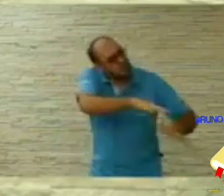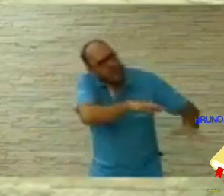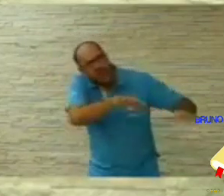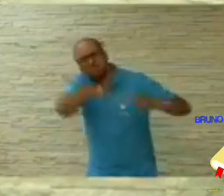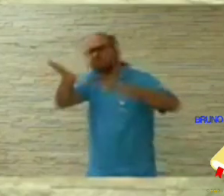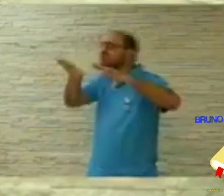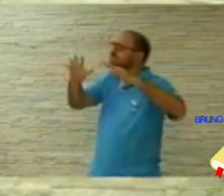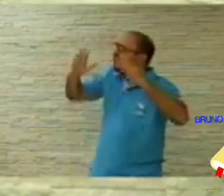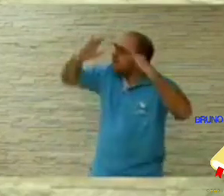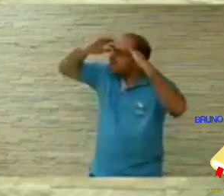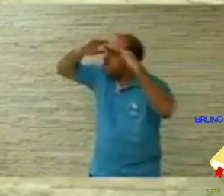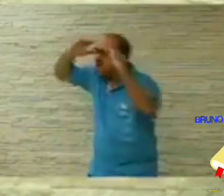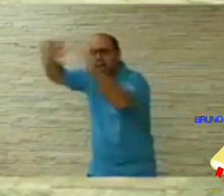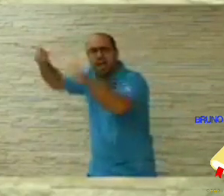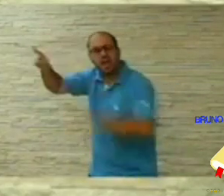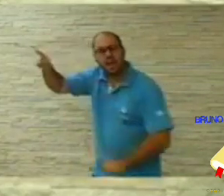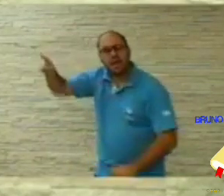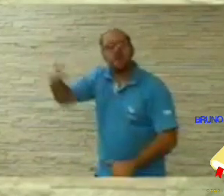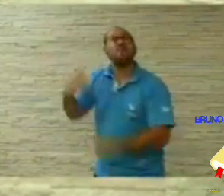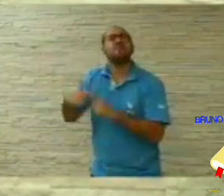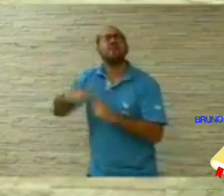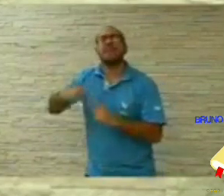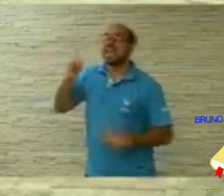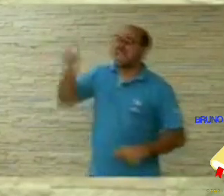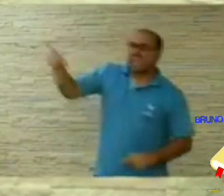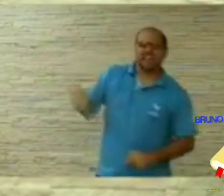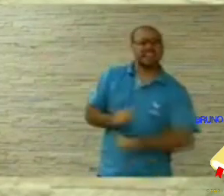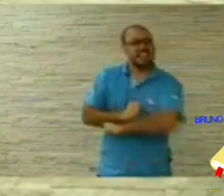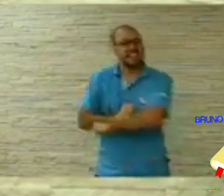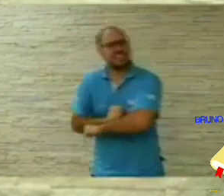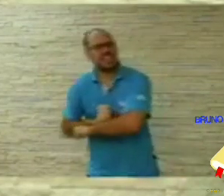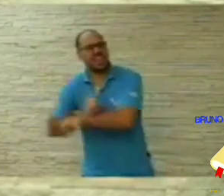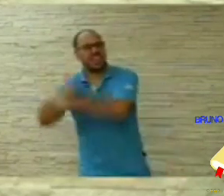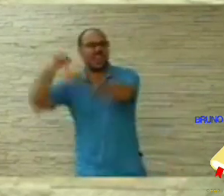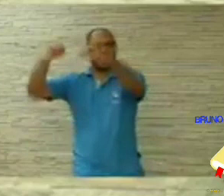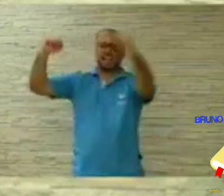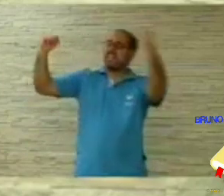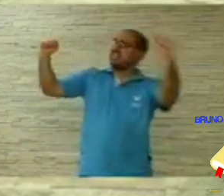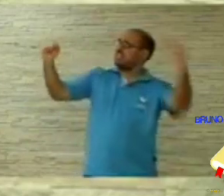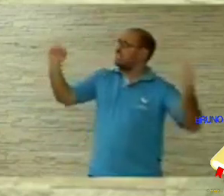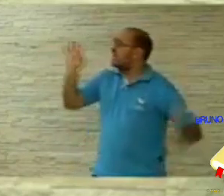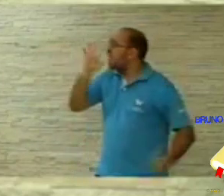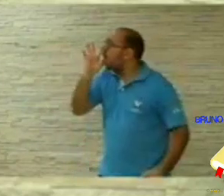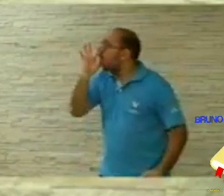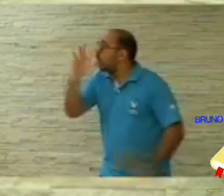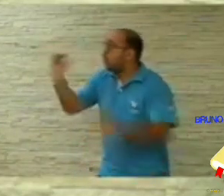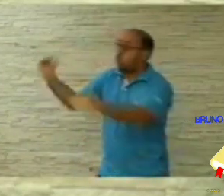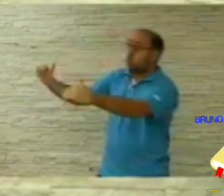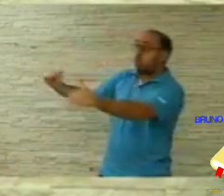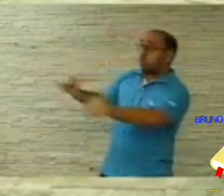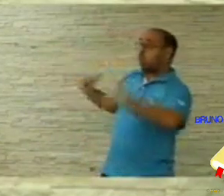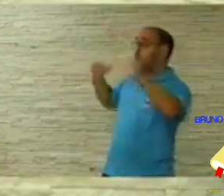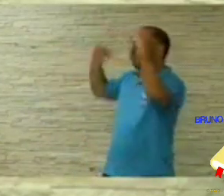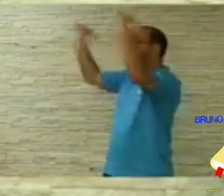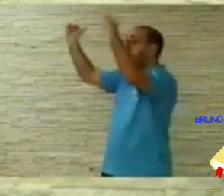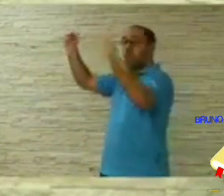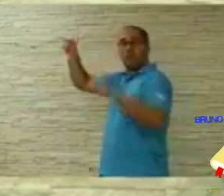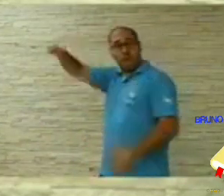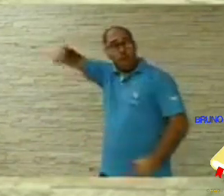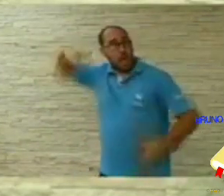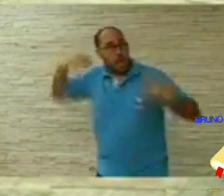a Deus? Porque Deus é grandioso, Ele é admirável, Ele é elevado, Ele não é um Deus